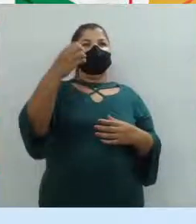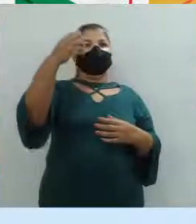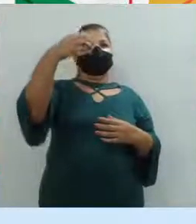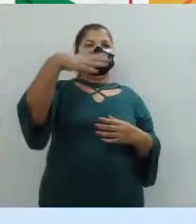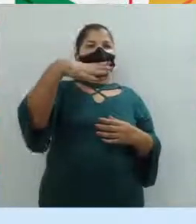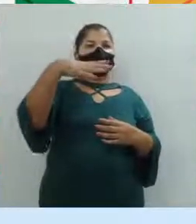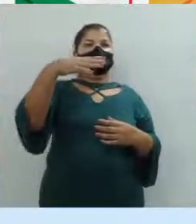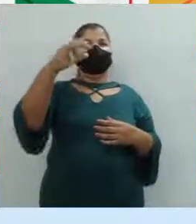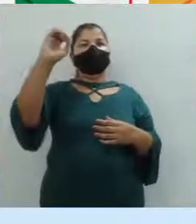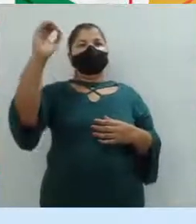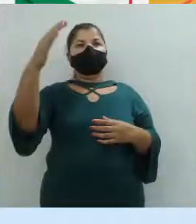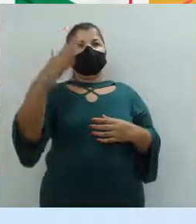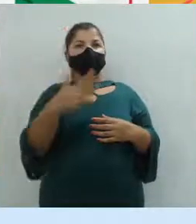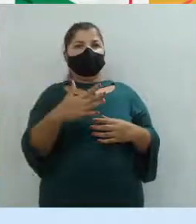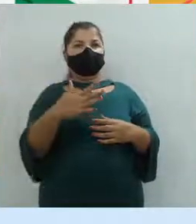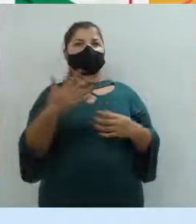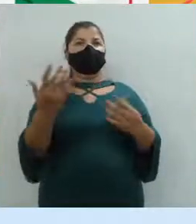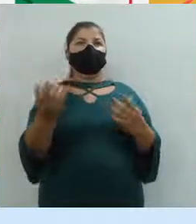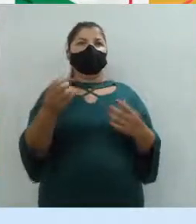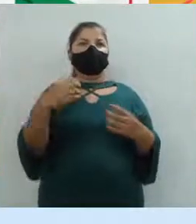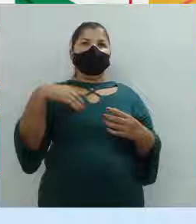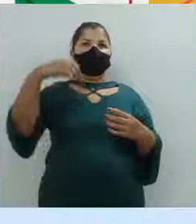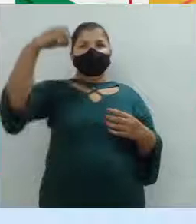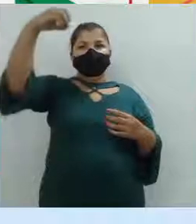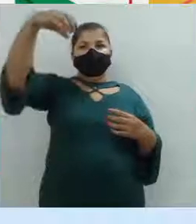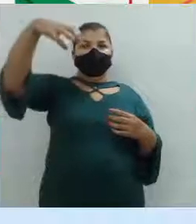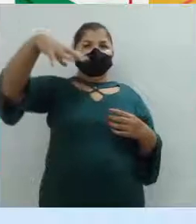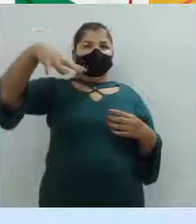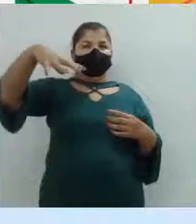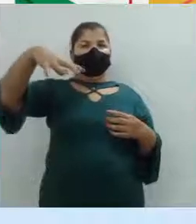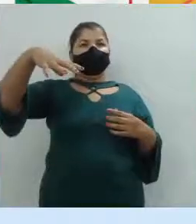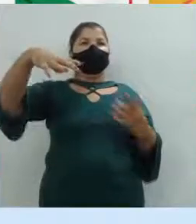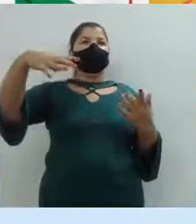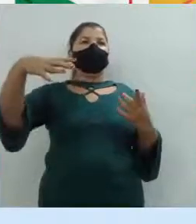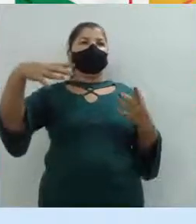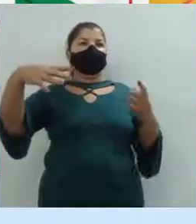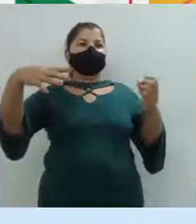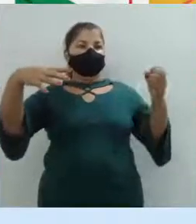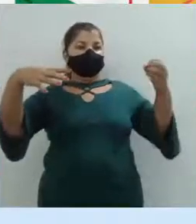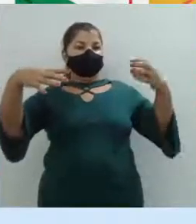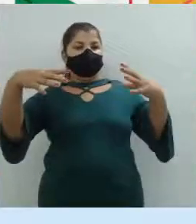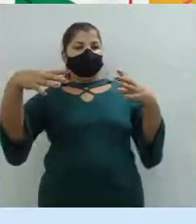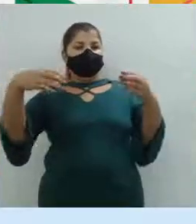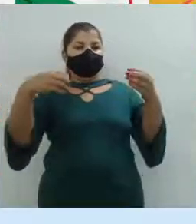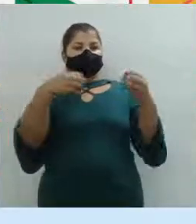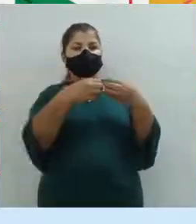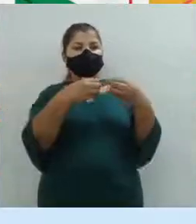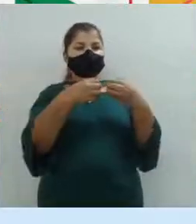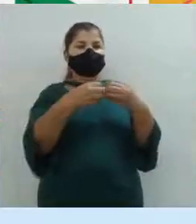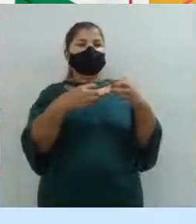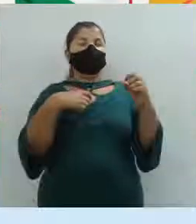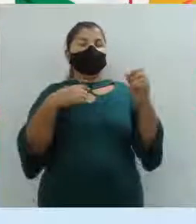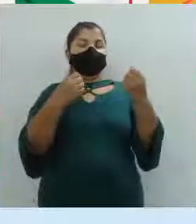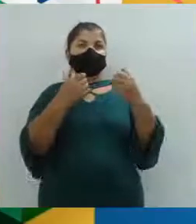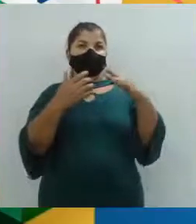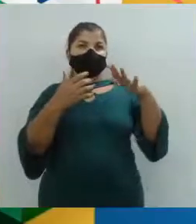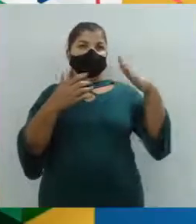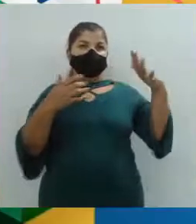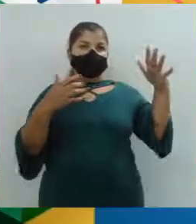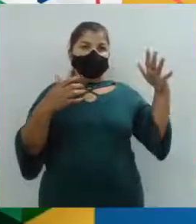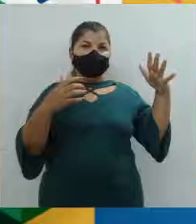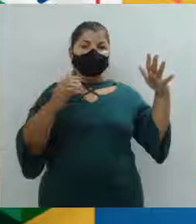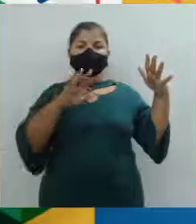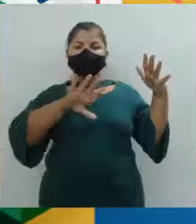ver uma esfera iluminada por um ponto de luz, e onde está mais perto desse ponto de luz a gente vê um brilho. Mais um